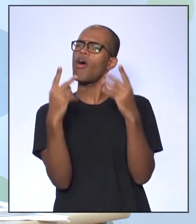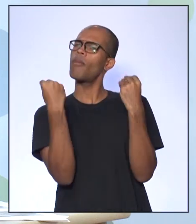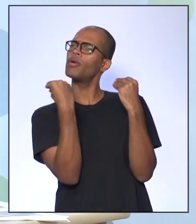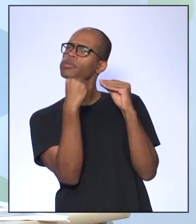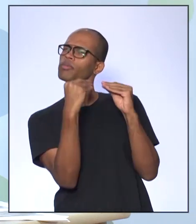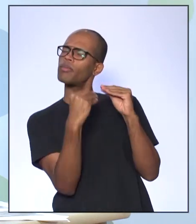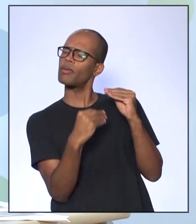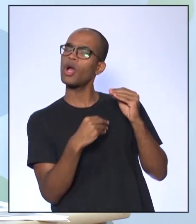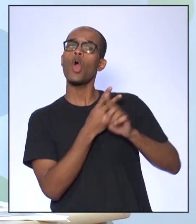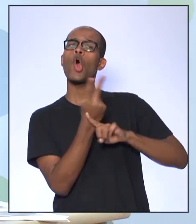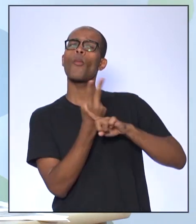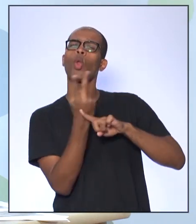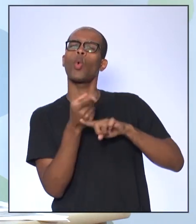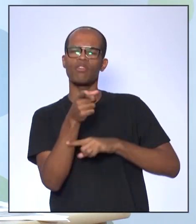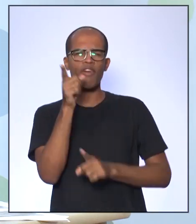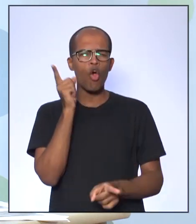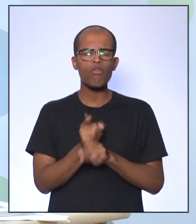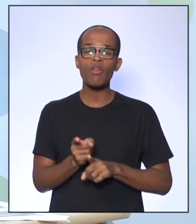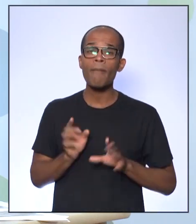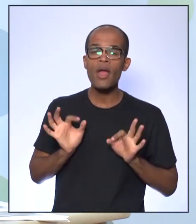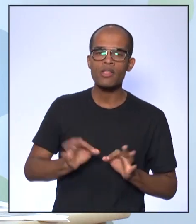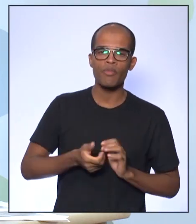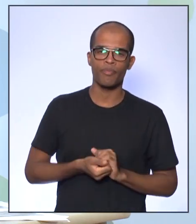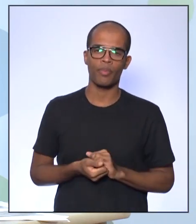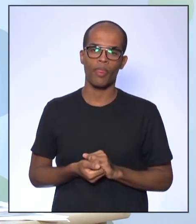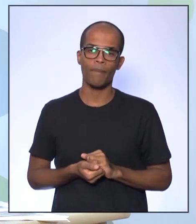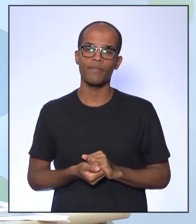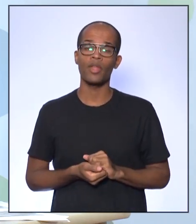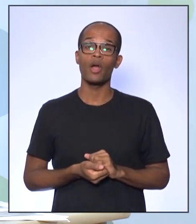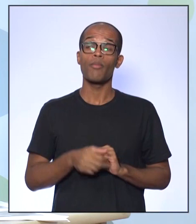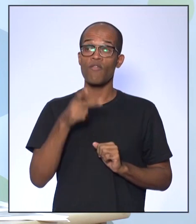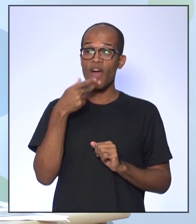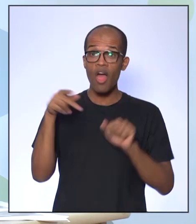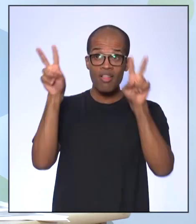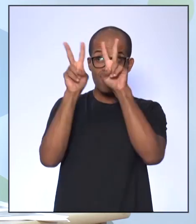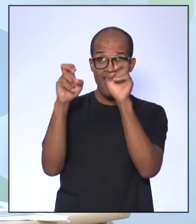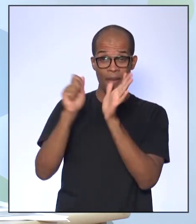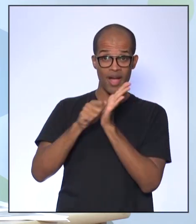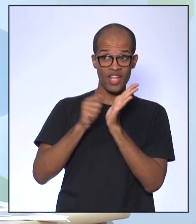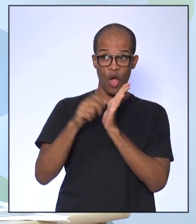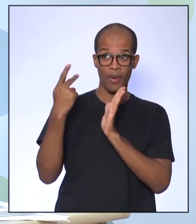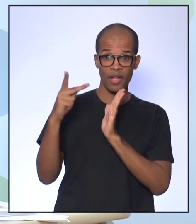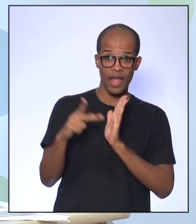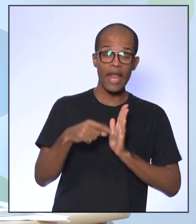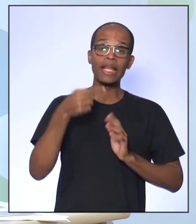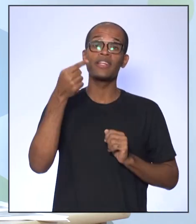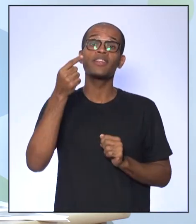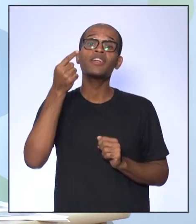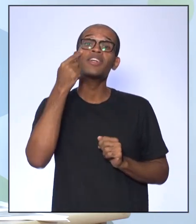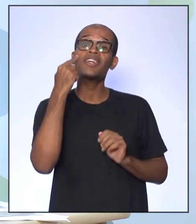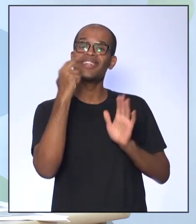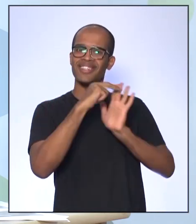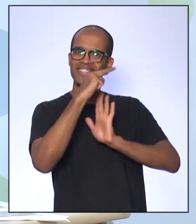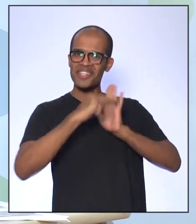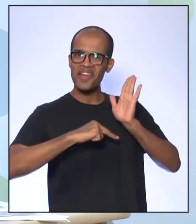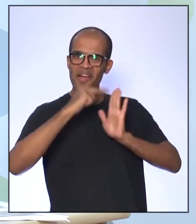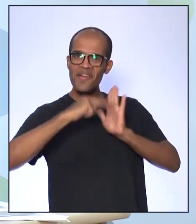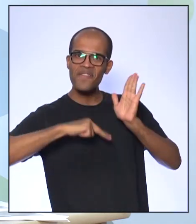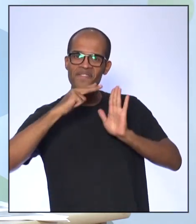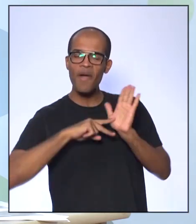você vai achá-lo, com Com certeza. certeza. E por falar em Triste Fim de Policarpo Quaresma, Daniele, vamos ler um trechinho